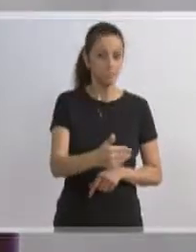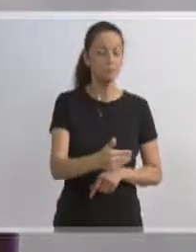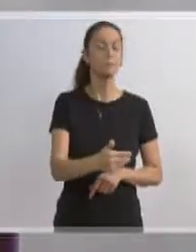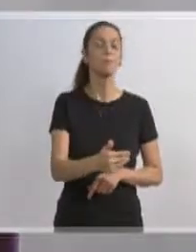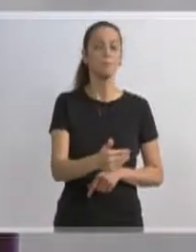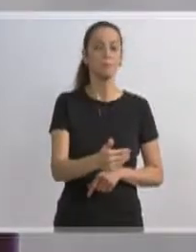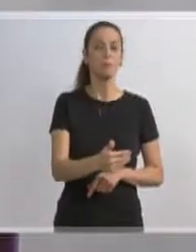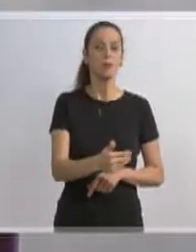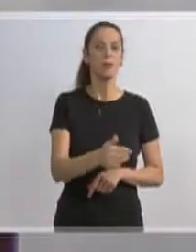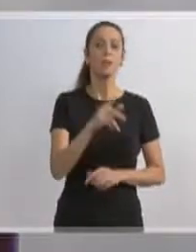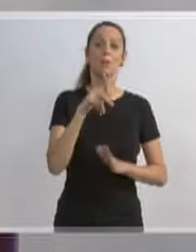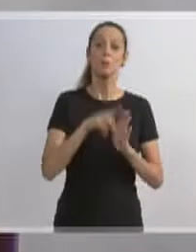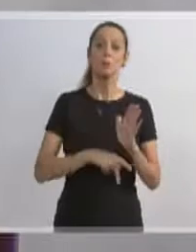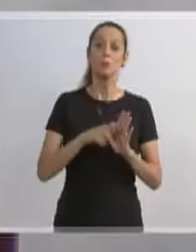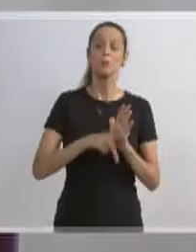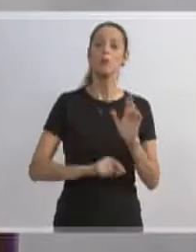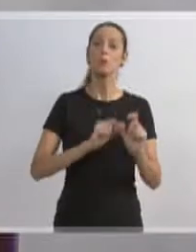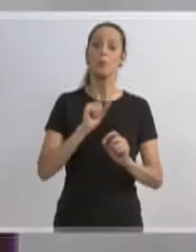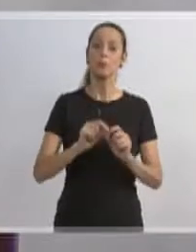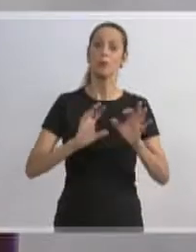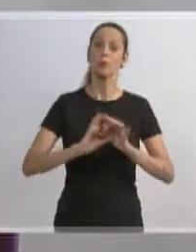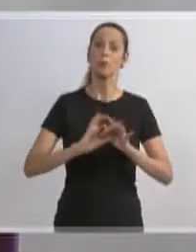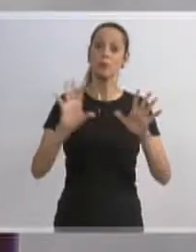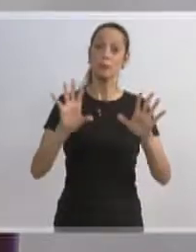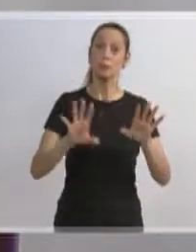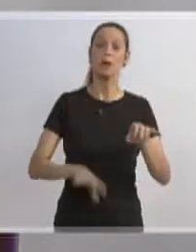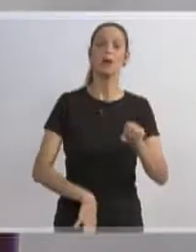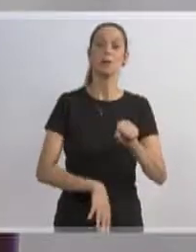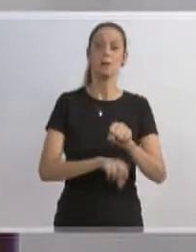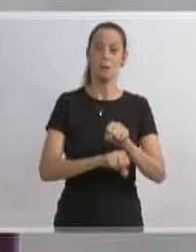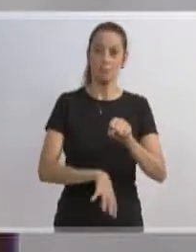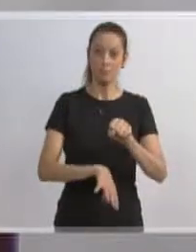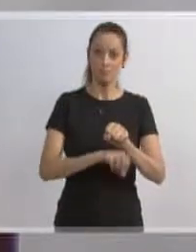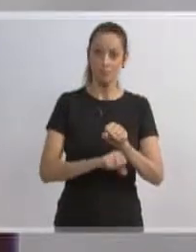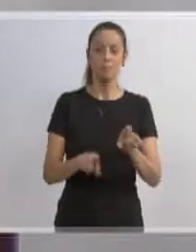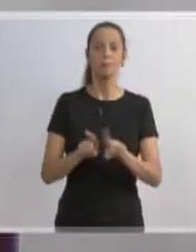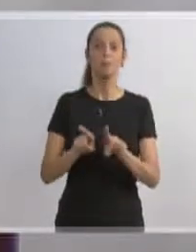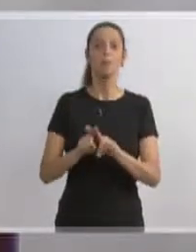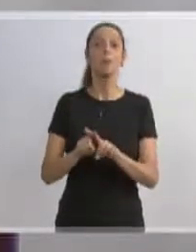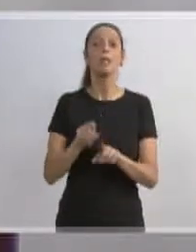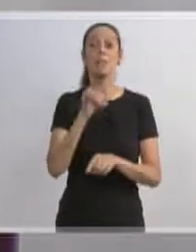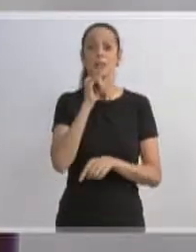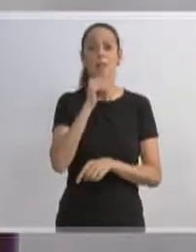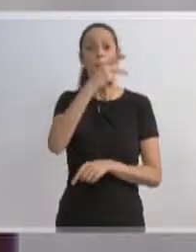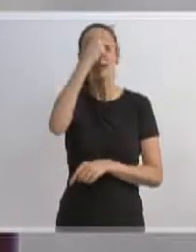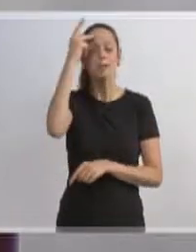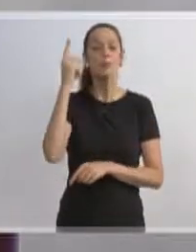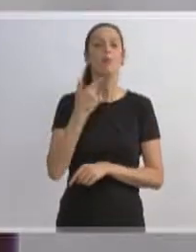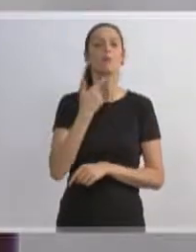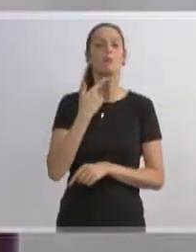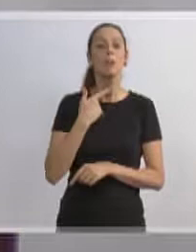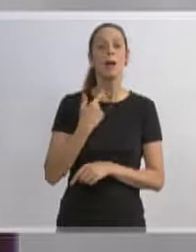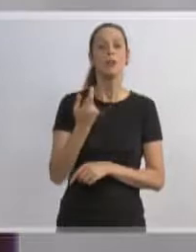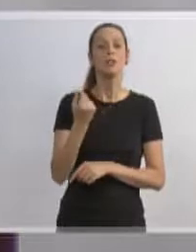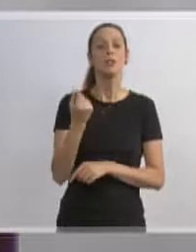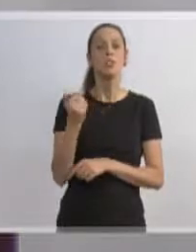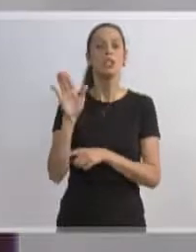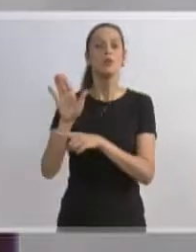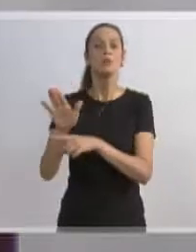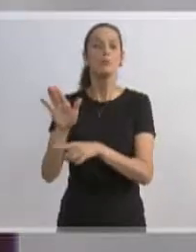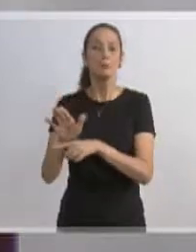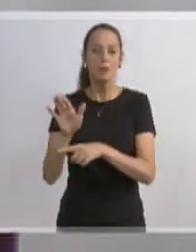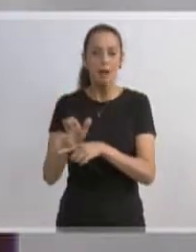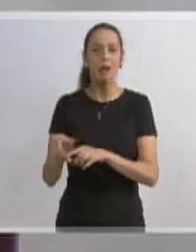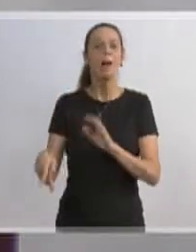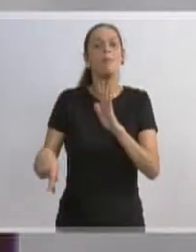casa, esse projeto que autoriza o SAMAI a proceder à cobrança de valores de doações de usuários repassados à Diretoria do Bem-Estar